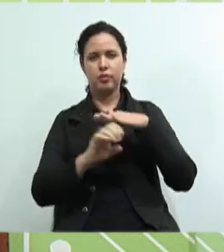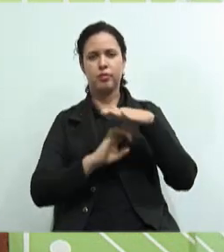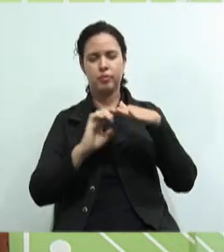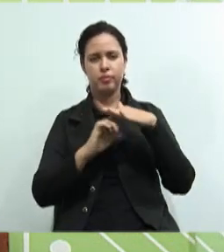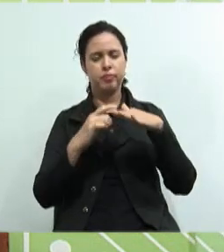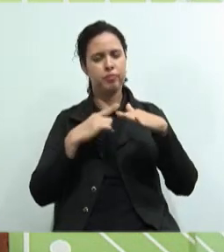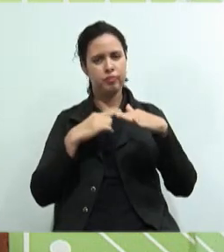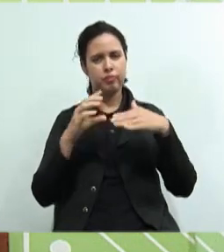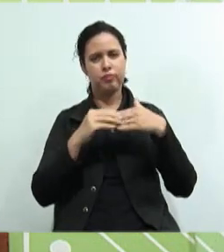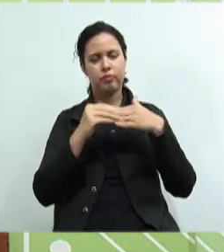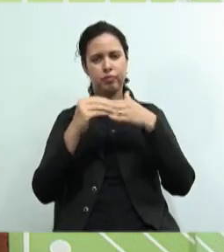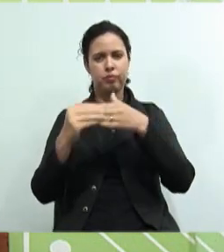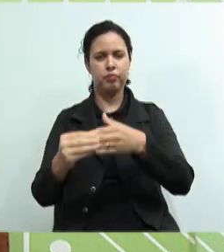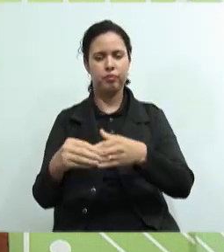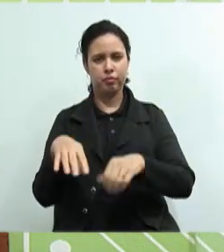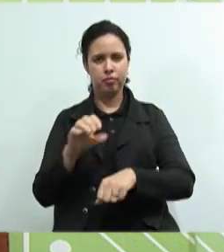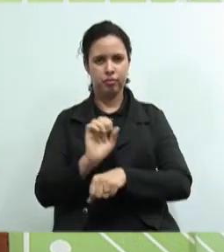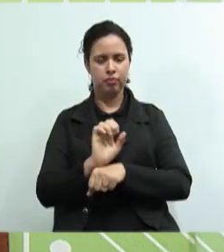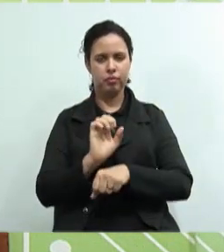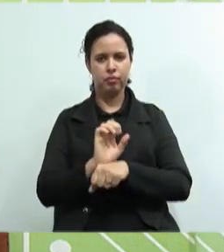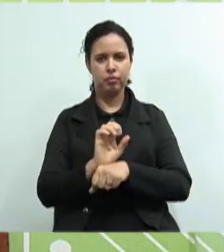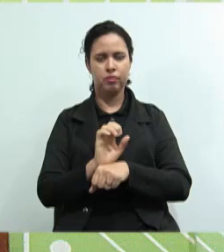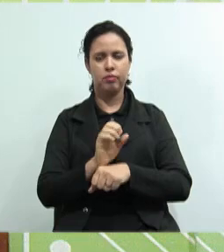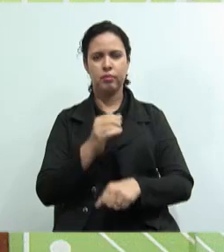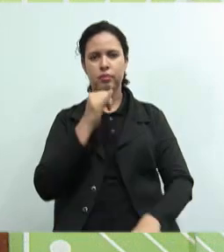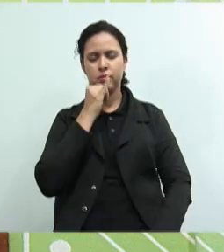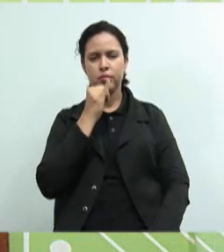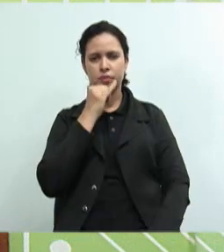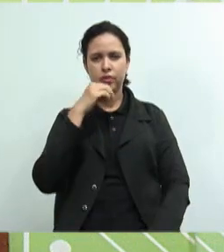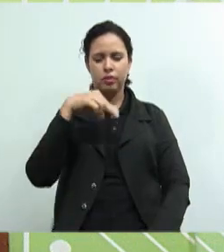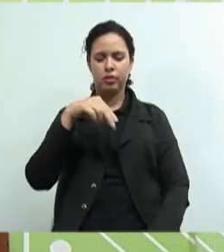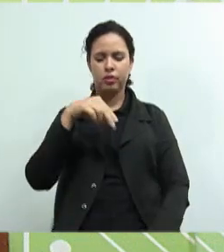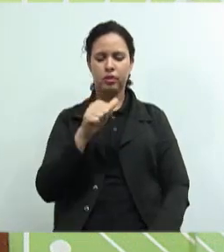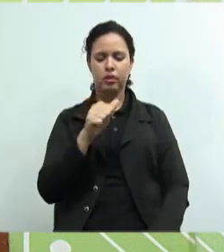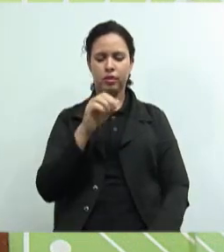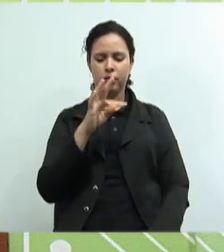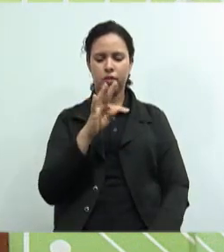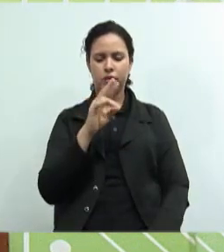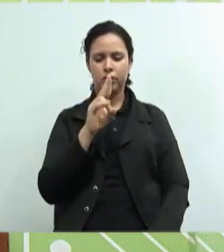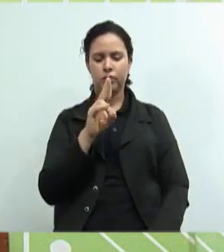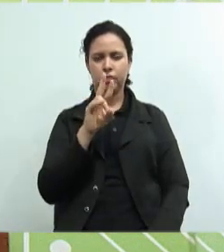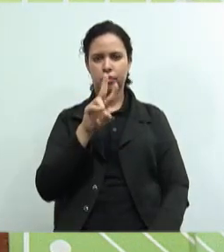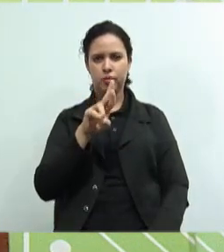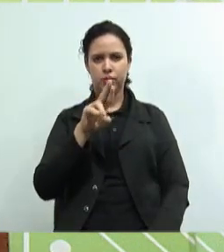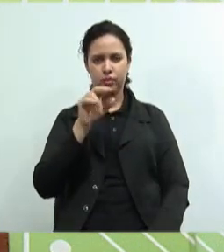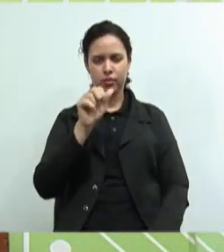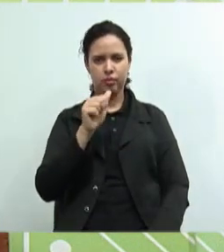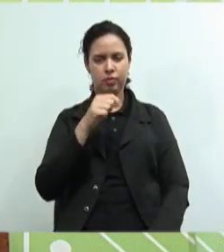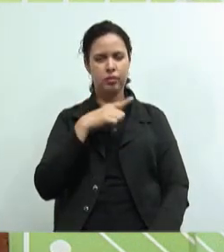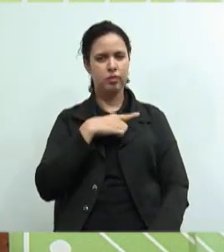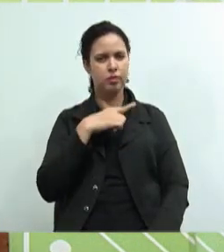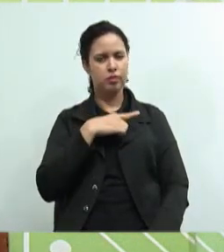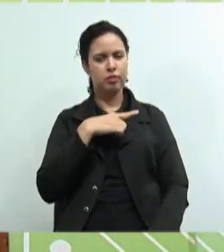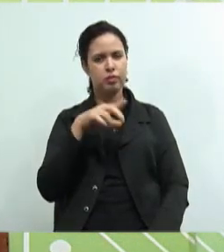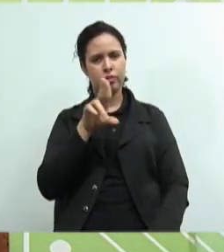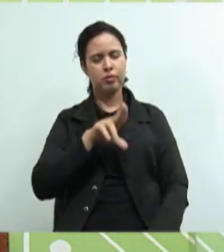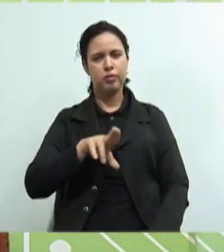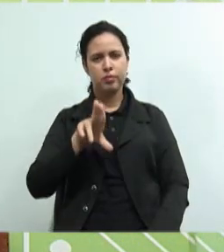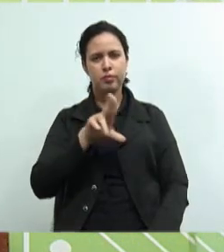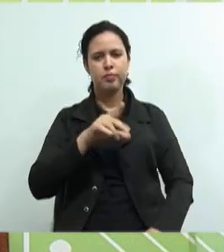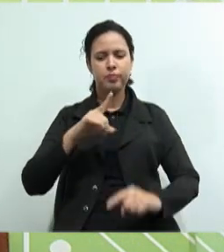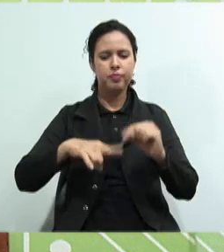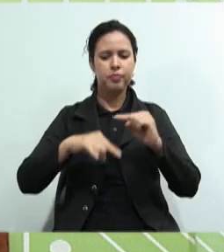têm fornecedores aqui no nosso estado, como, por exemplo, a Natura, que utiliza produtos brasileiros, naturais, da nossa